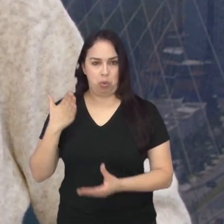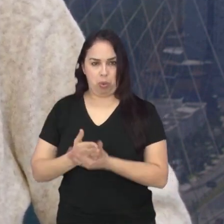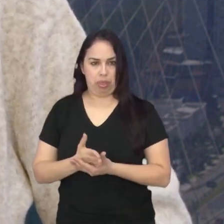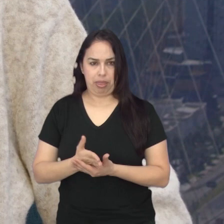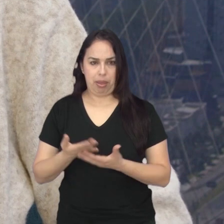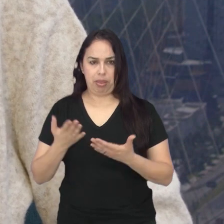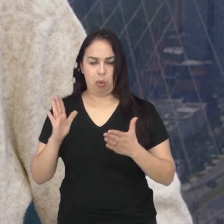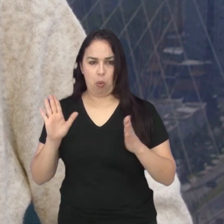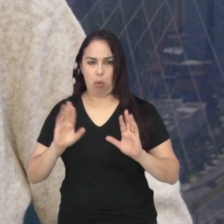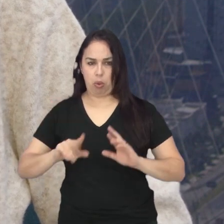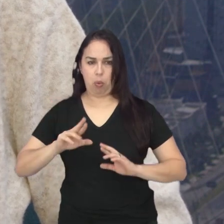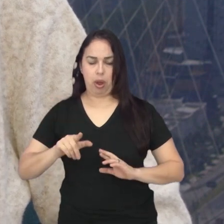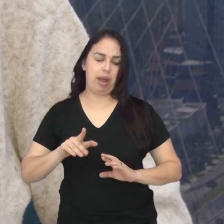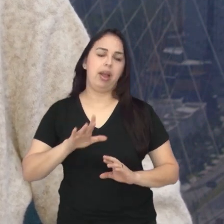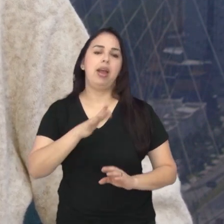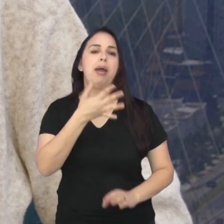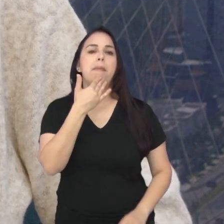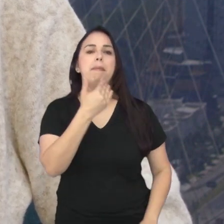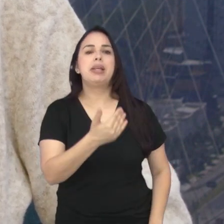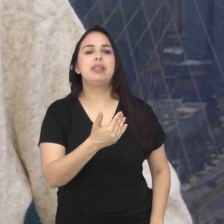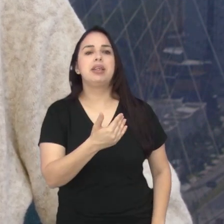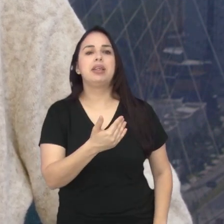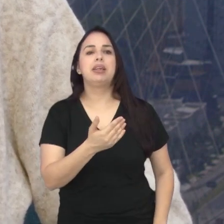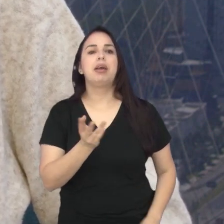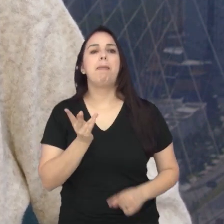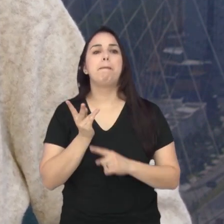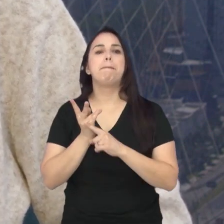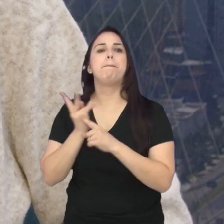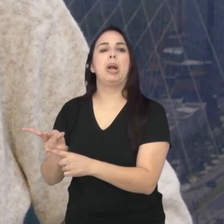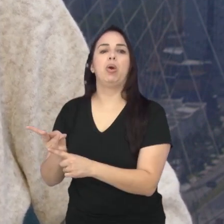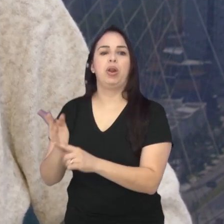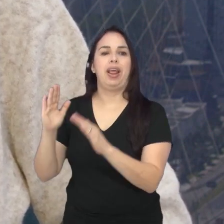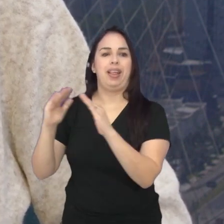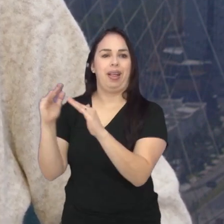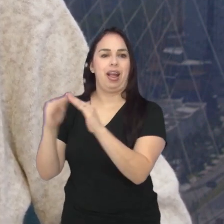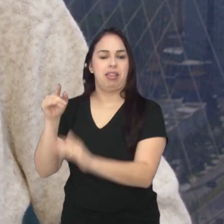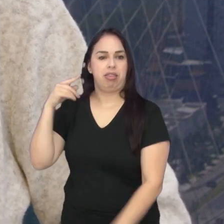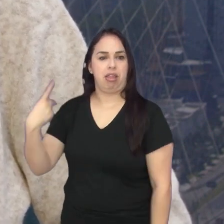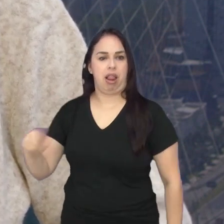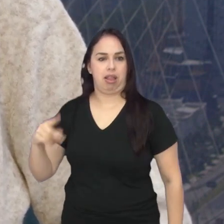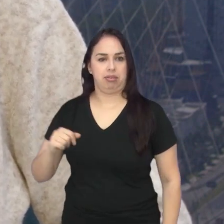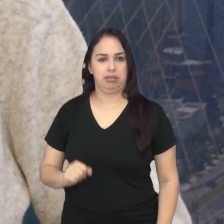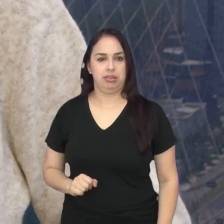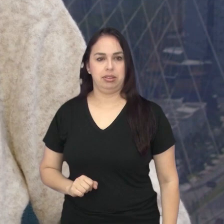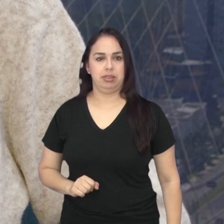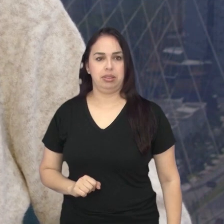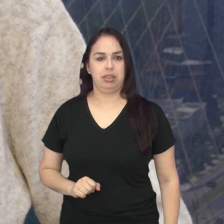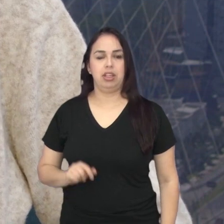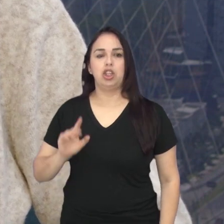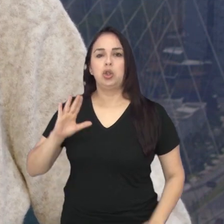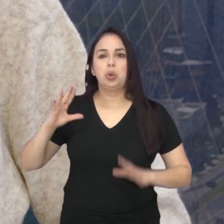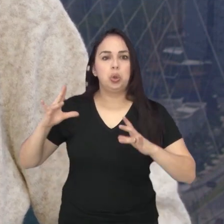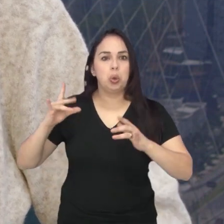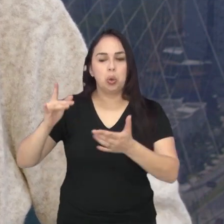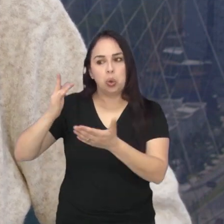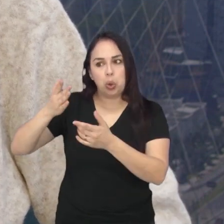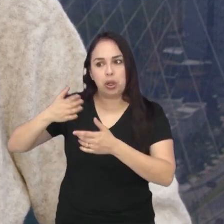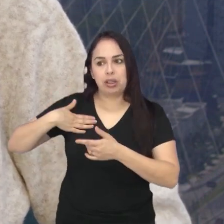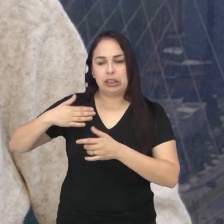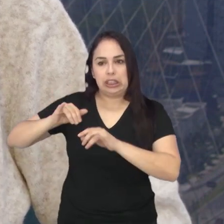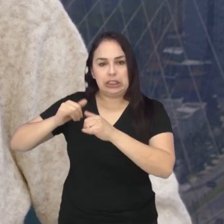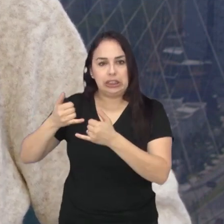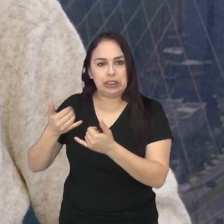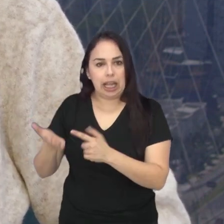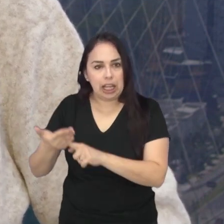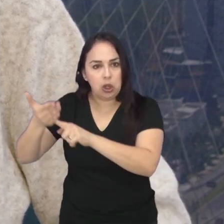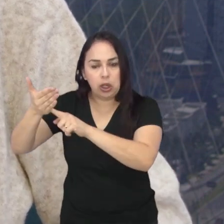inquérito policial, que se faça busca e apreensão na casa do agressor, então de todos os dispositivos